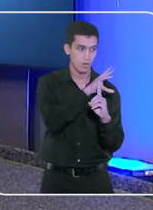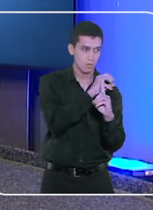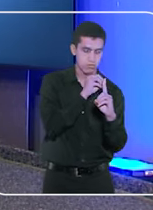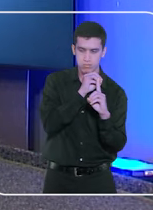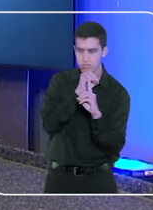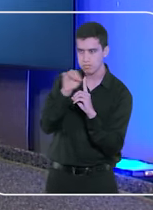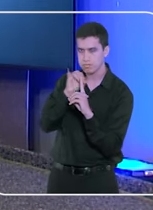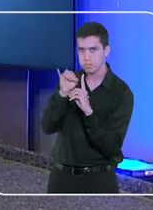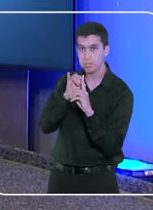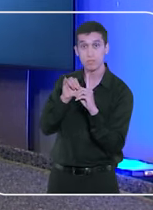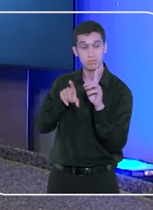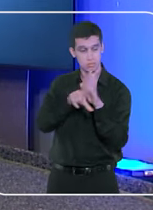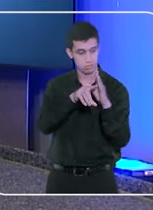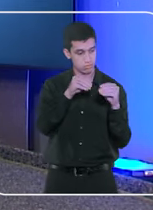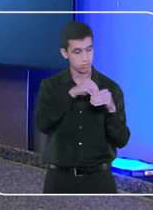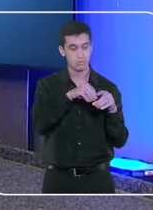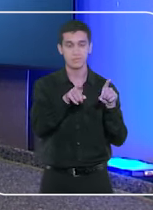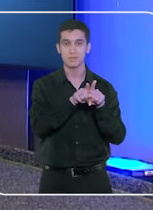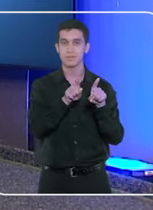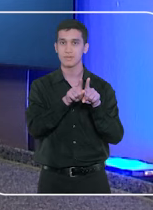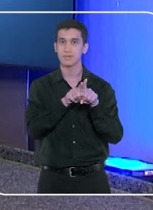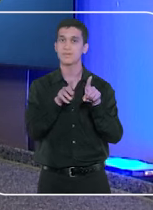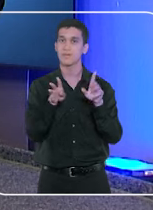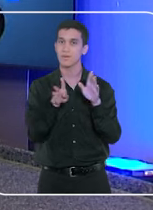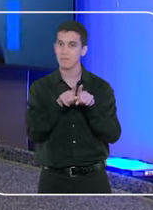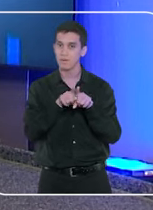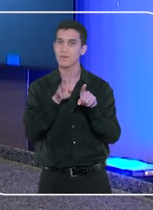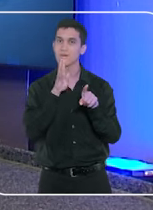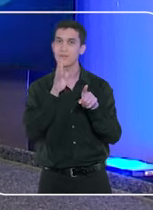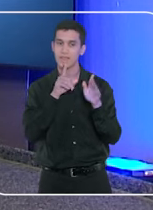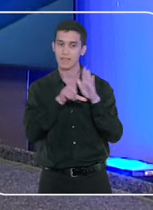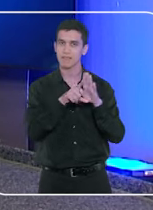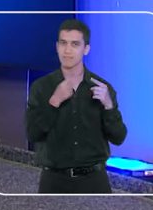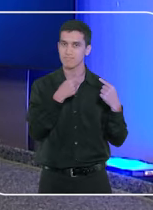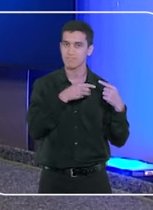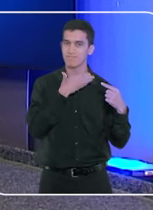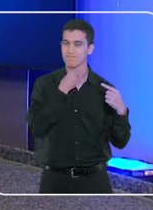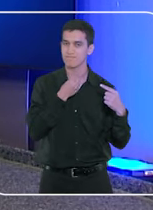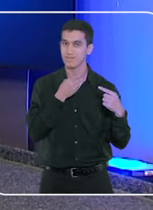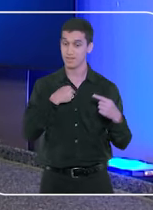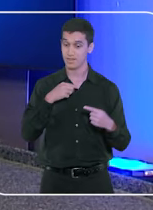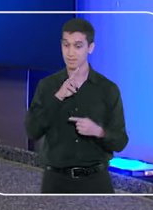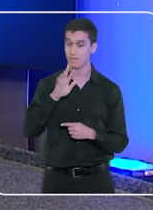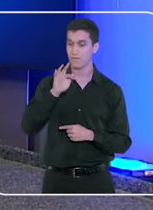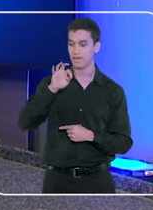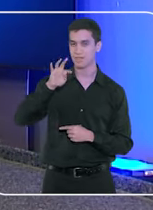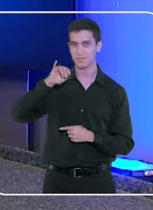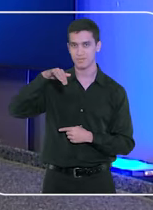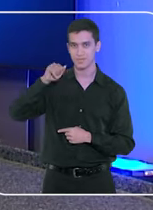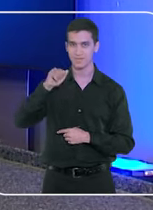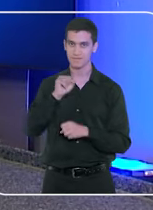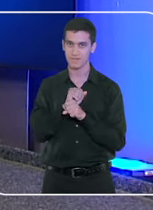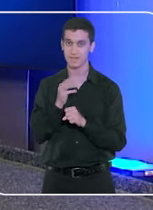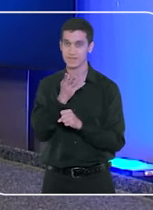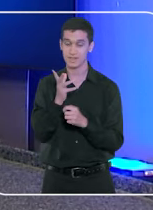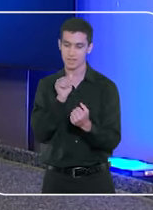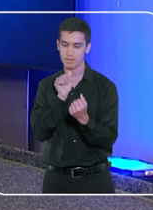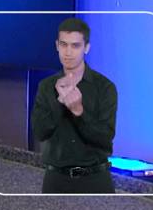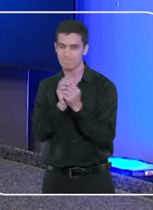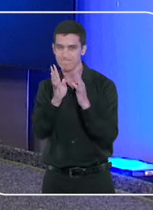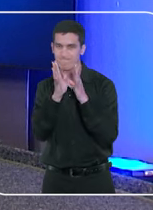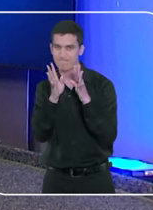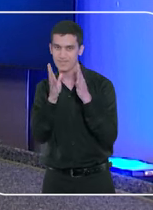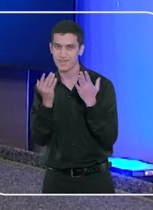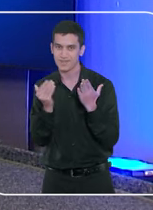12.846 de 2013, também conhecida como Lei Anticorrupção. Eu sou Fátima Uchoa. Espero que você fique comigo a partir de